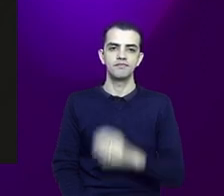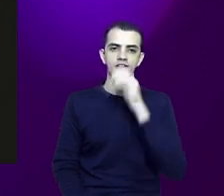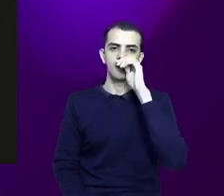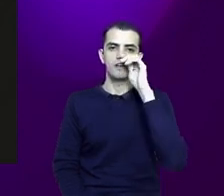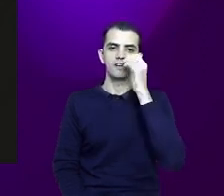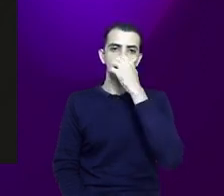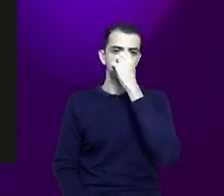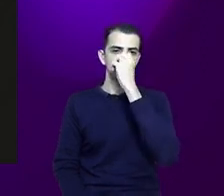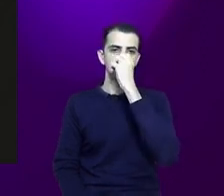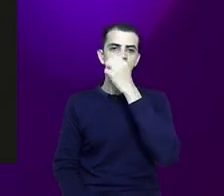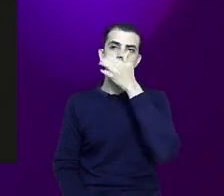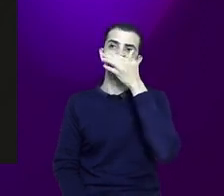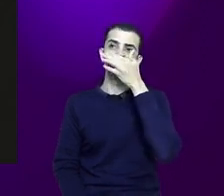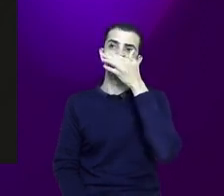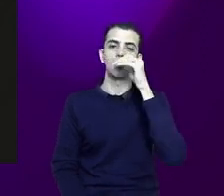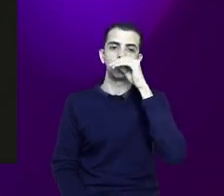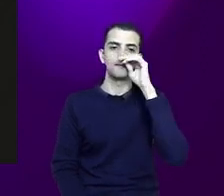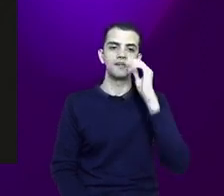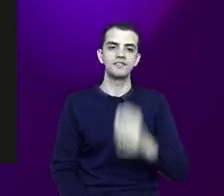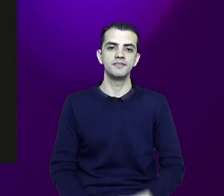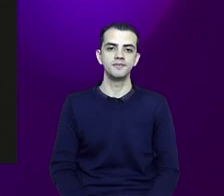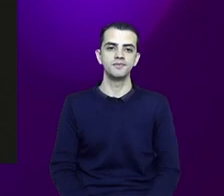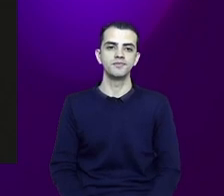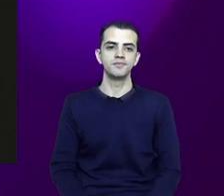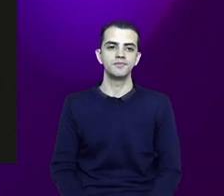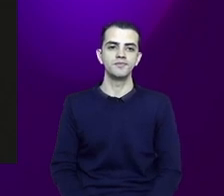Compartilhando, hein? Sim, estamos vendo.